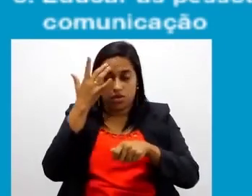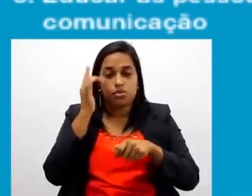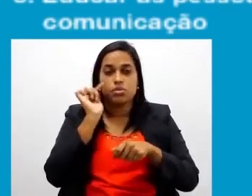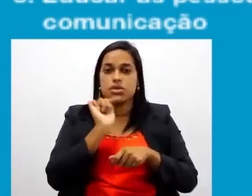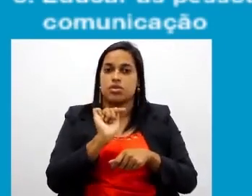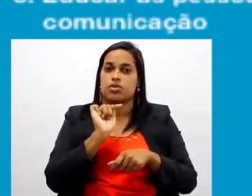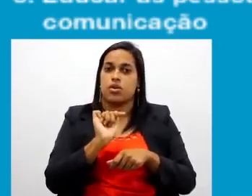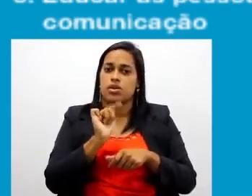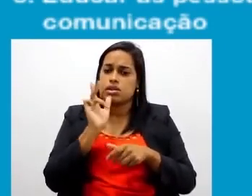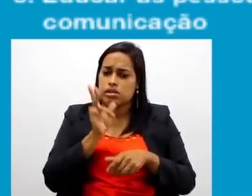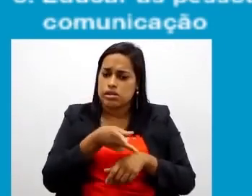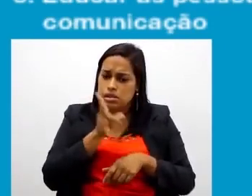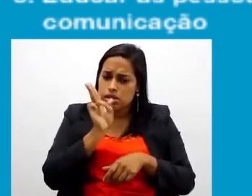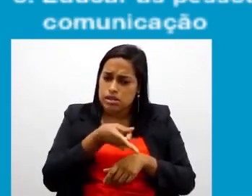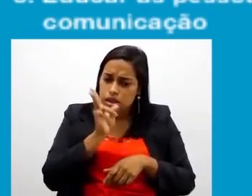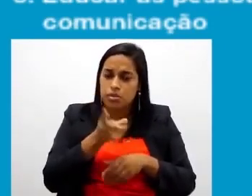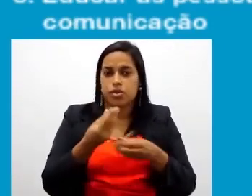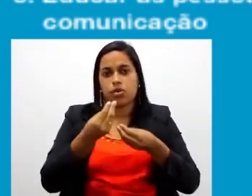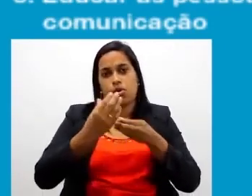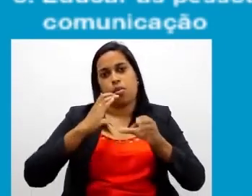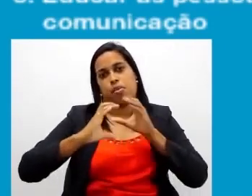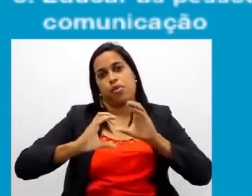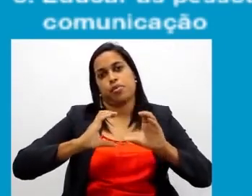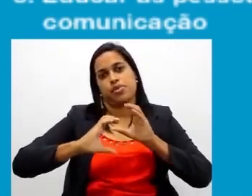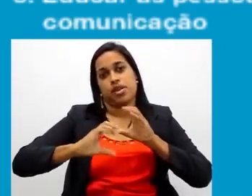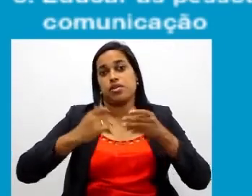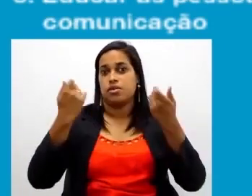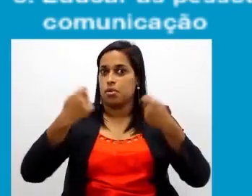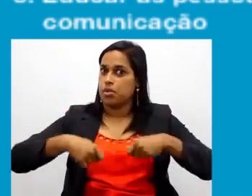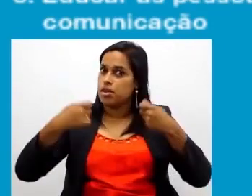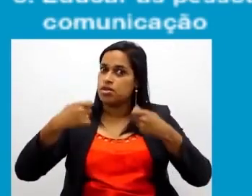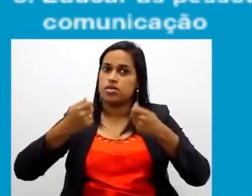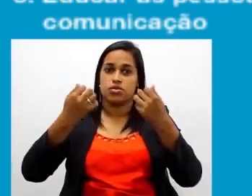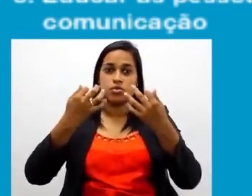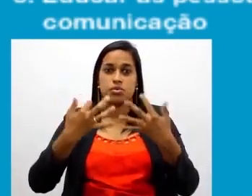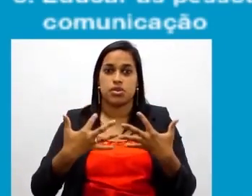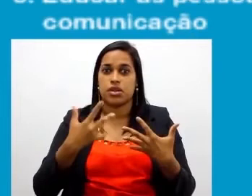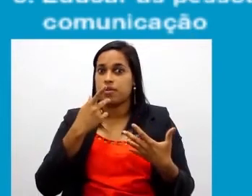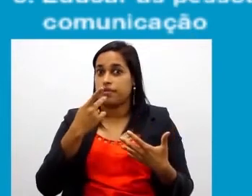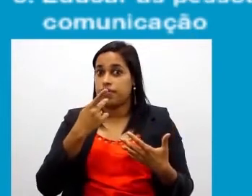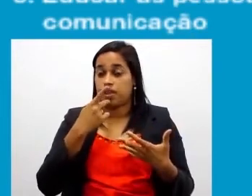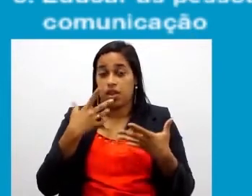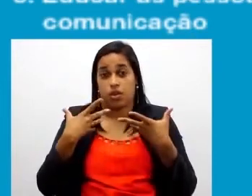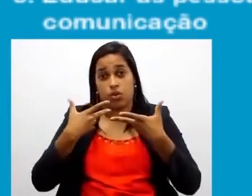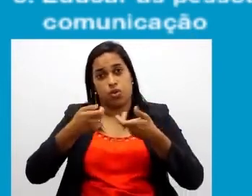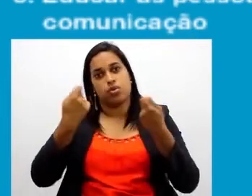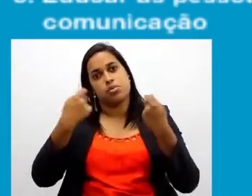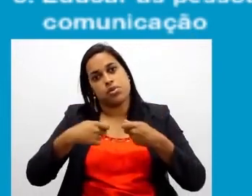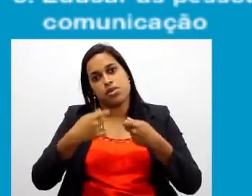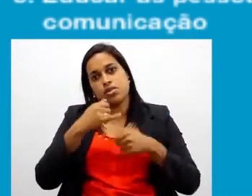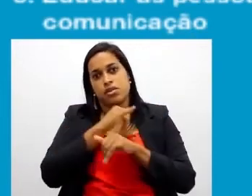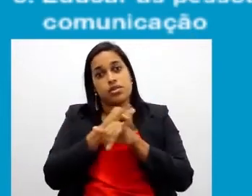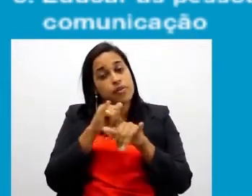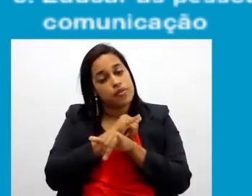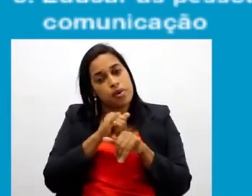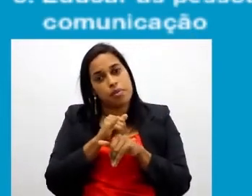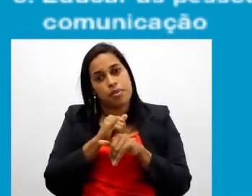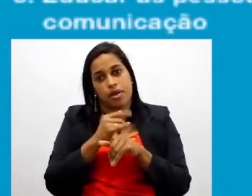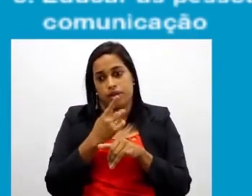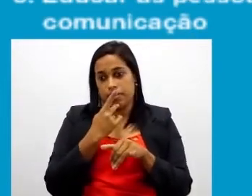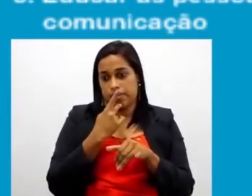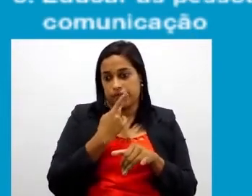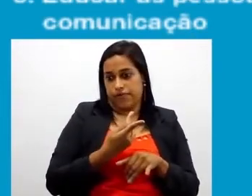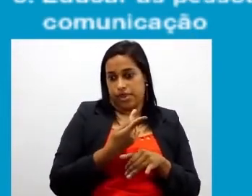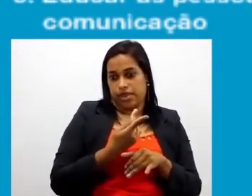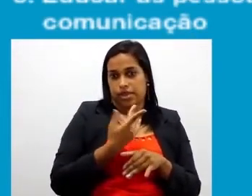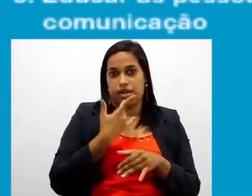as pessoas para que elas melhorem a sua forma de comunicação. Eu preciso dizer exatamente tudo o que eu preciso dizer para as pessoas. Eu não